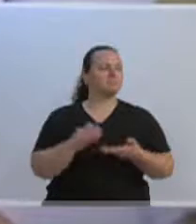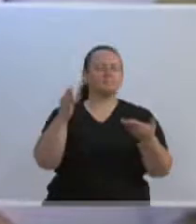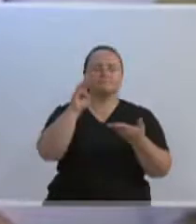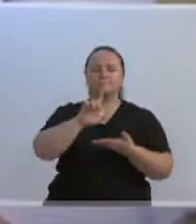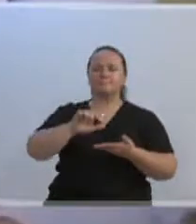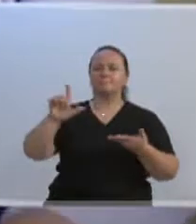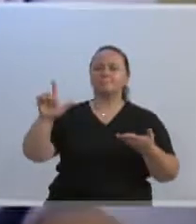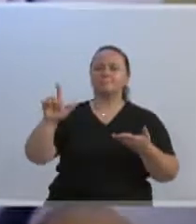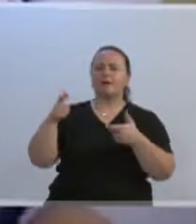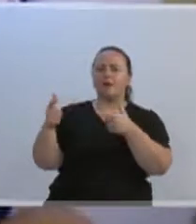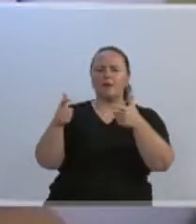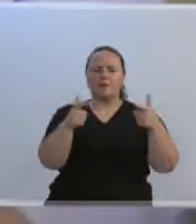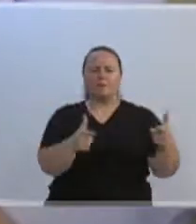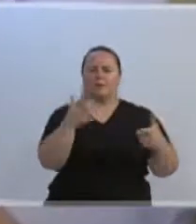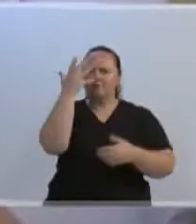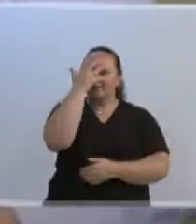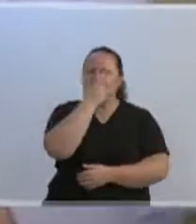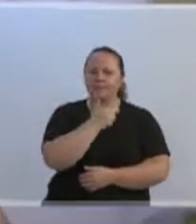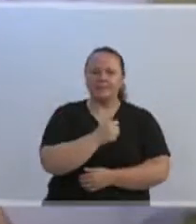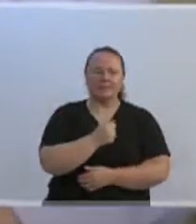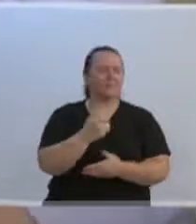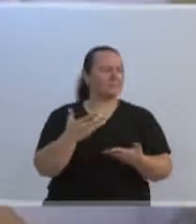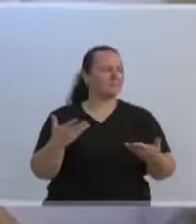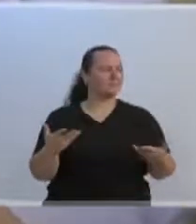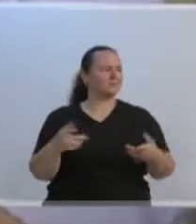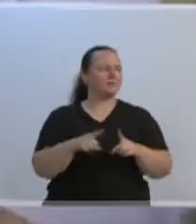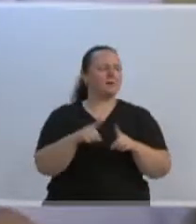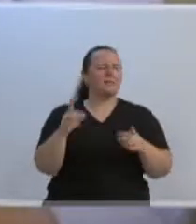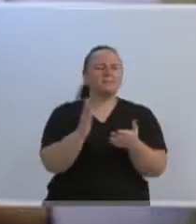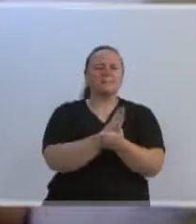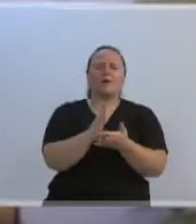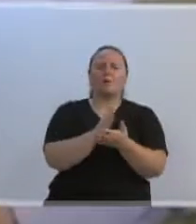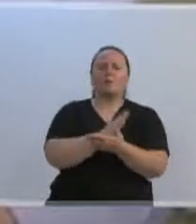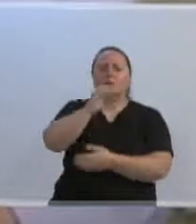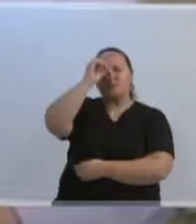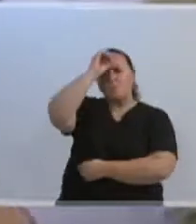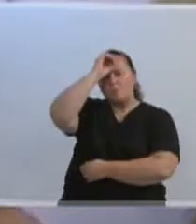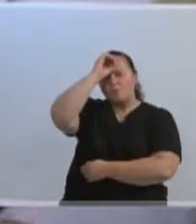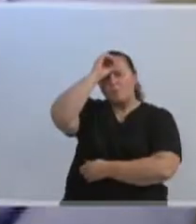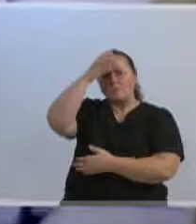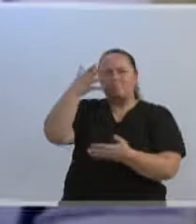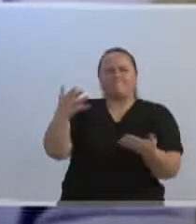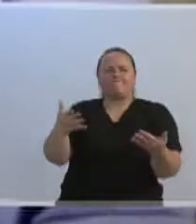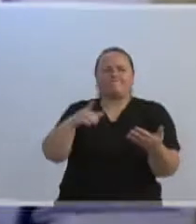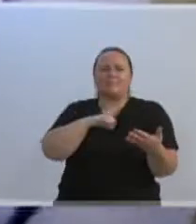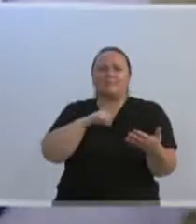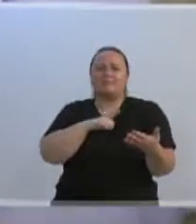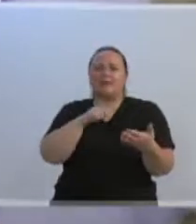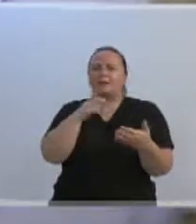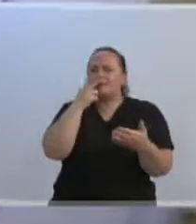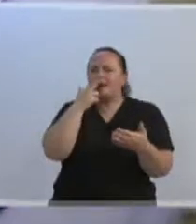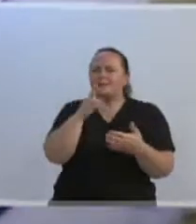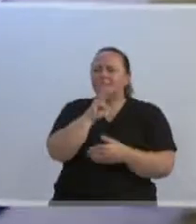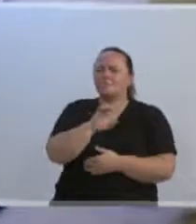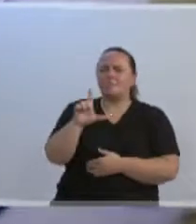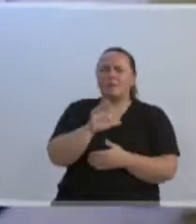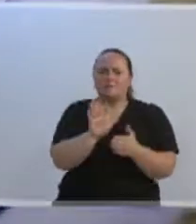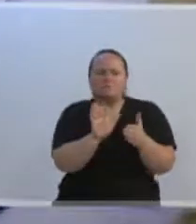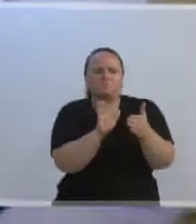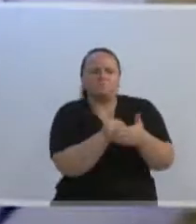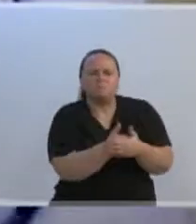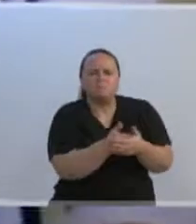linda mas o que muitos de vocês talvez não saibam é que existe uma outra blumenau escondida a margem